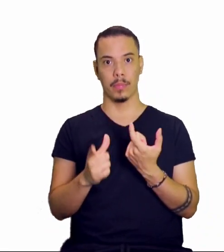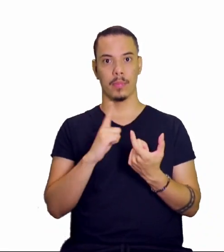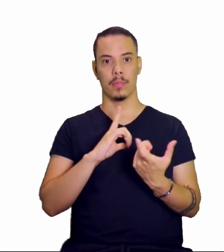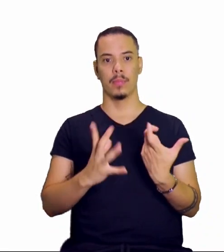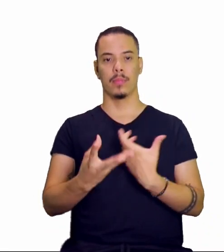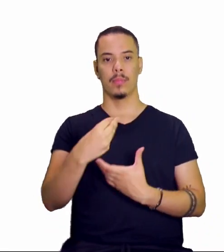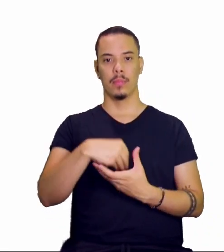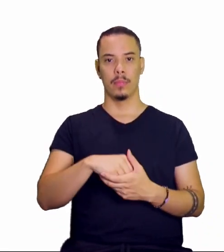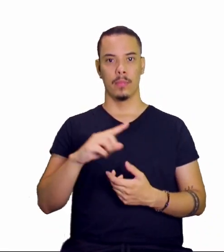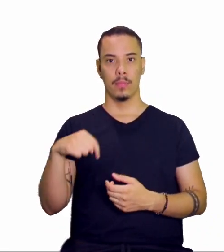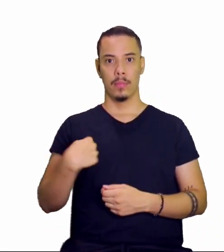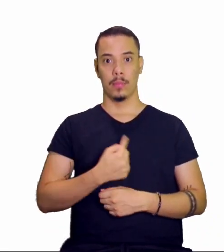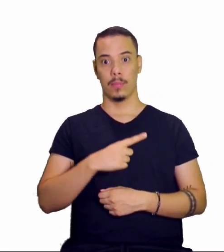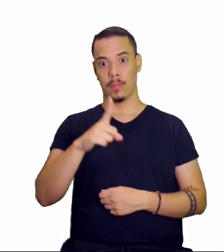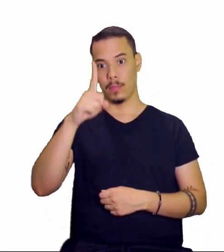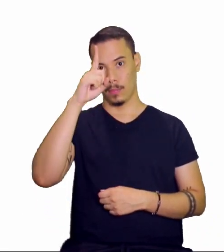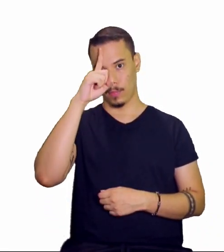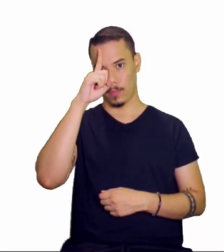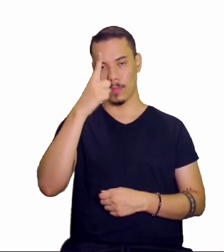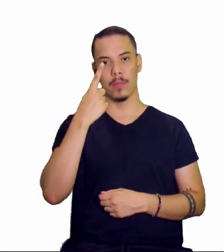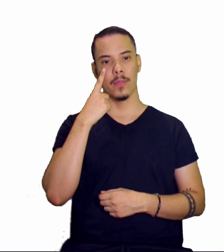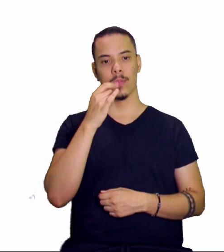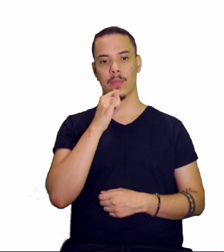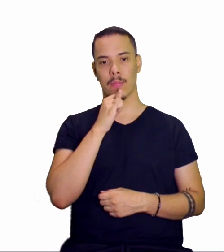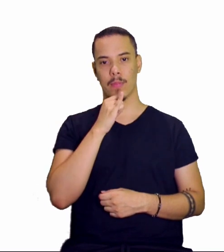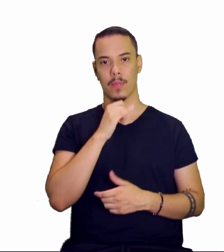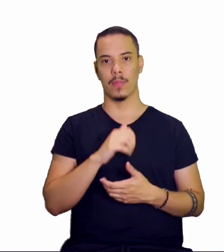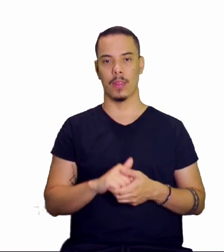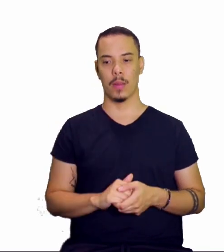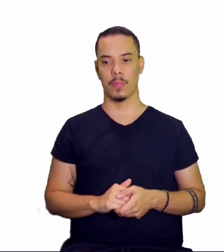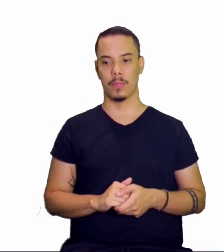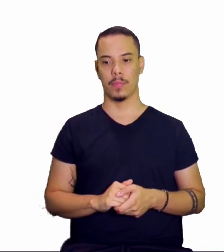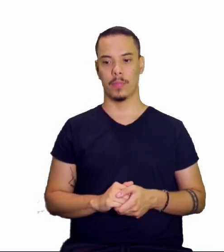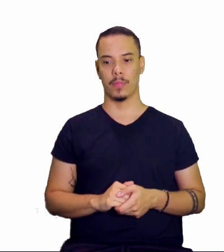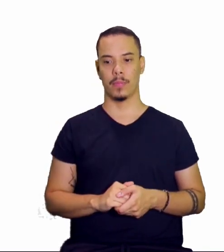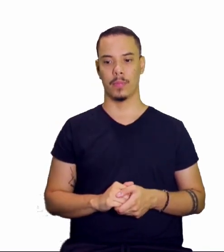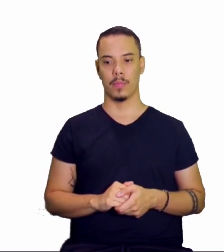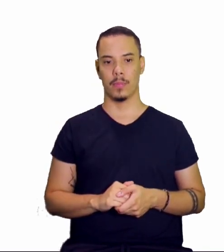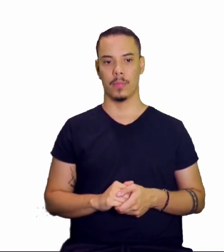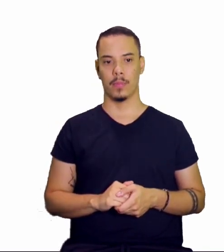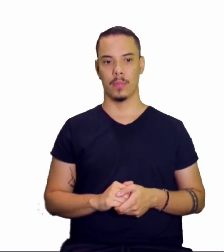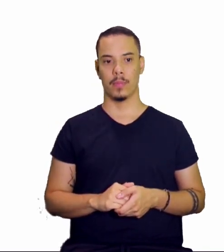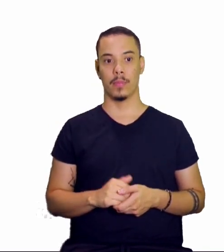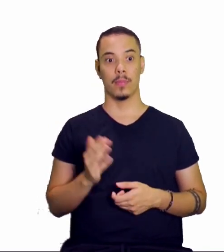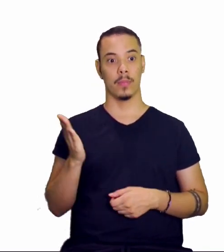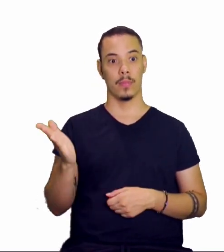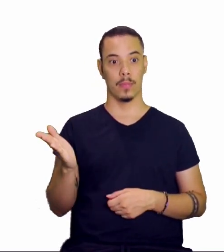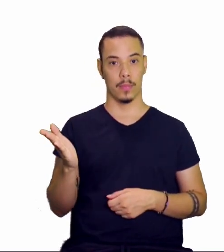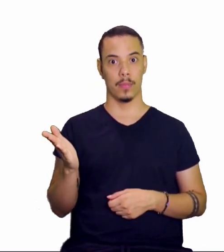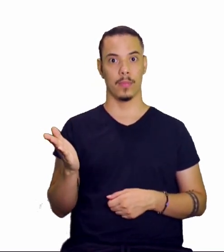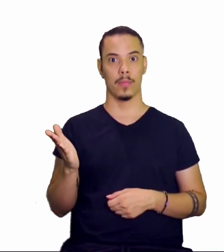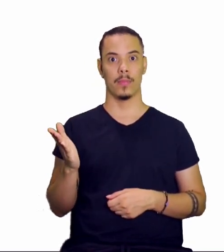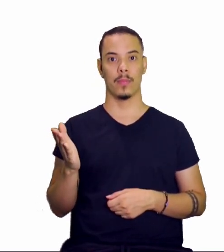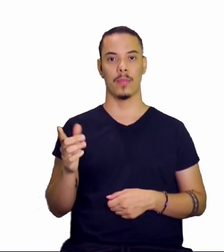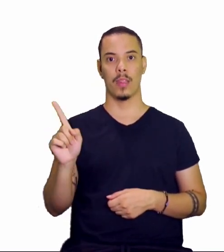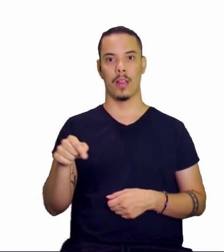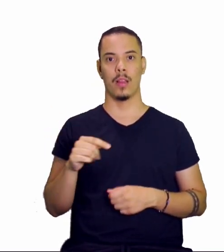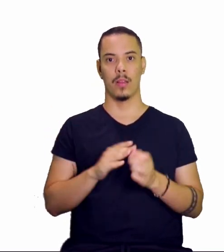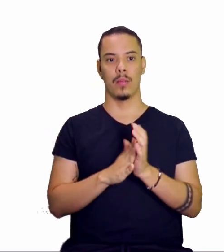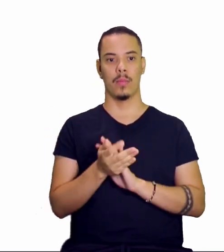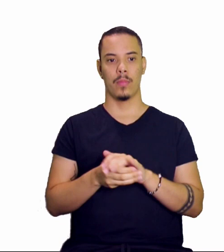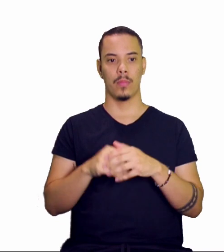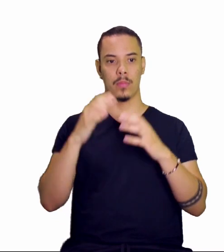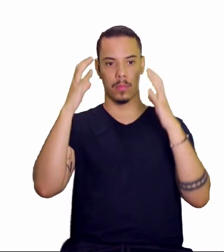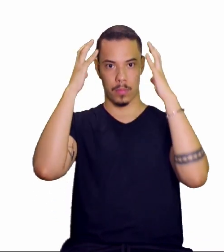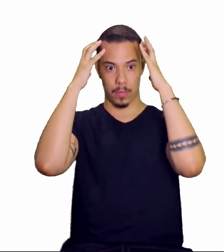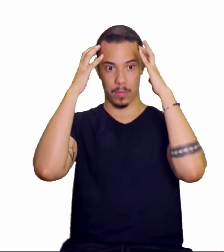presentes no nosso cotidiano. Vamos ver uns exemplos? Olha só ali. Nosso shampoo da física, né? Fictício, Orange Shampoo. Cadê